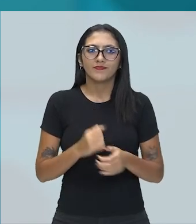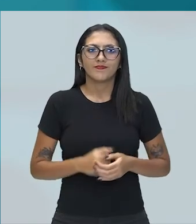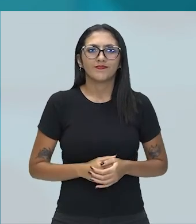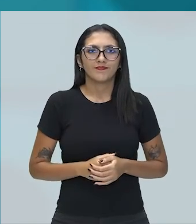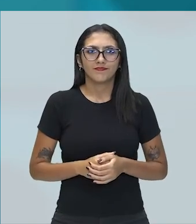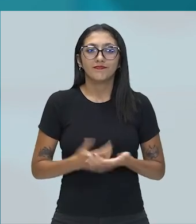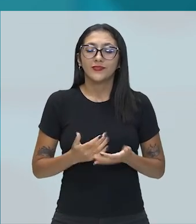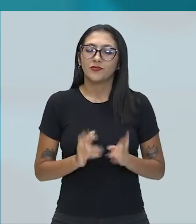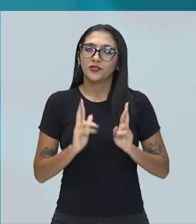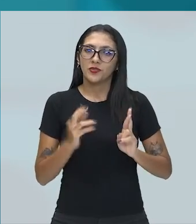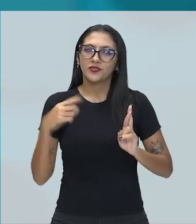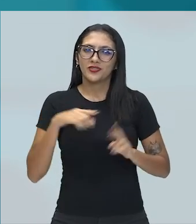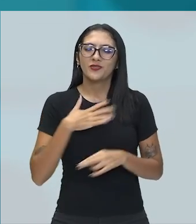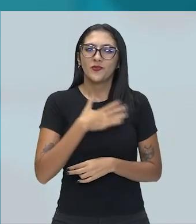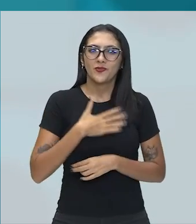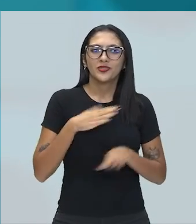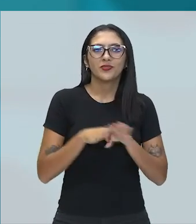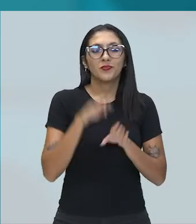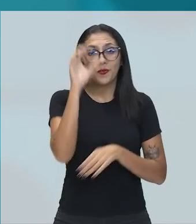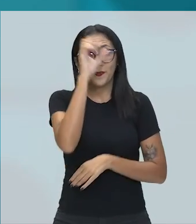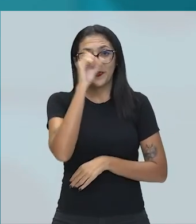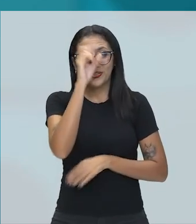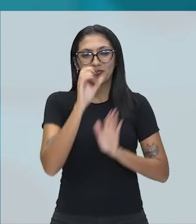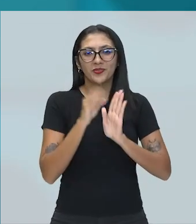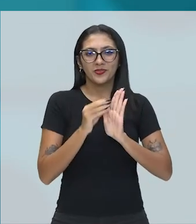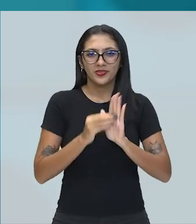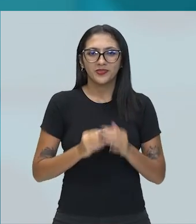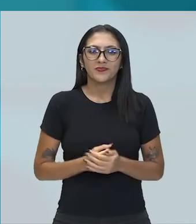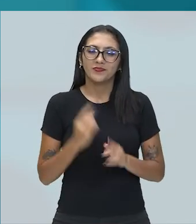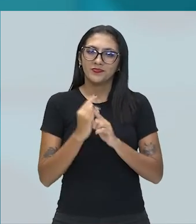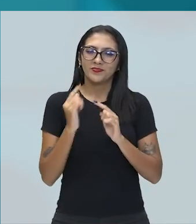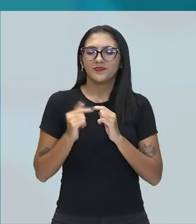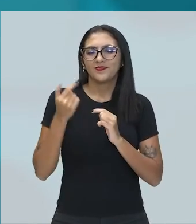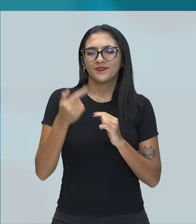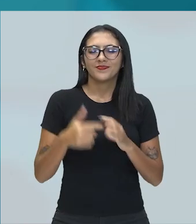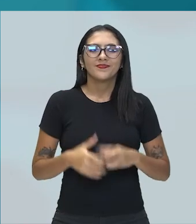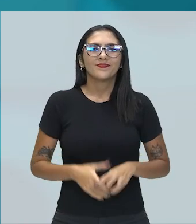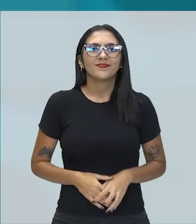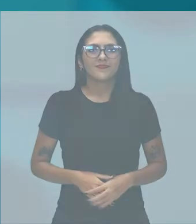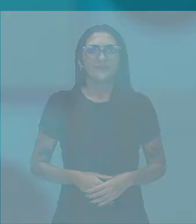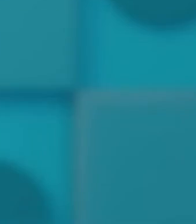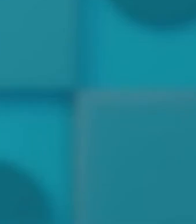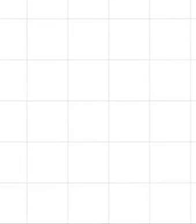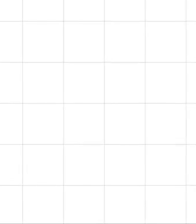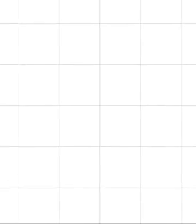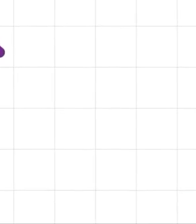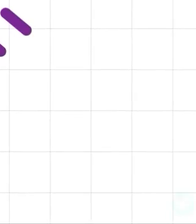vocês tenham gostado, tenham aprendido muito desse conteúdo e até uma próxima oportunidade.